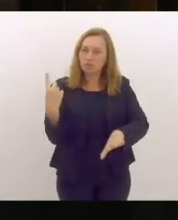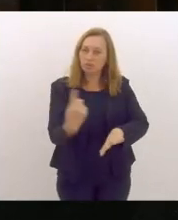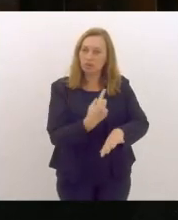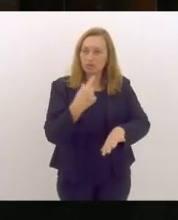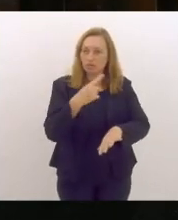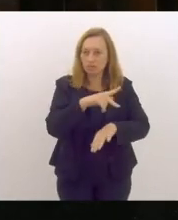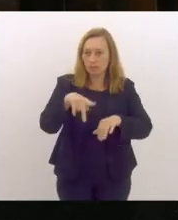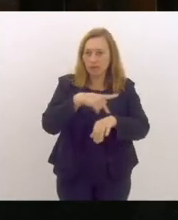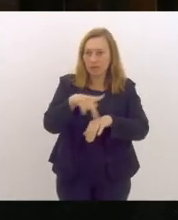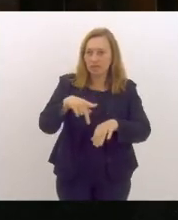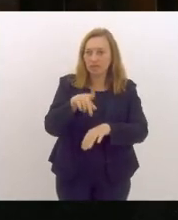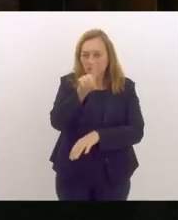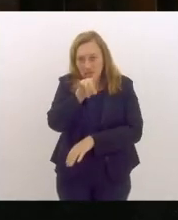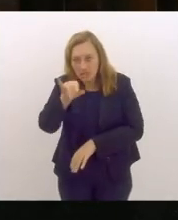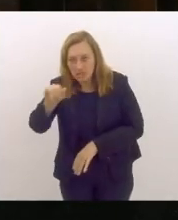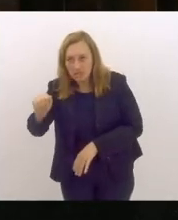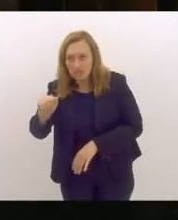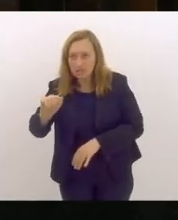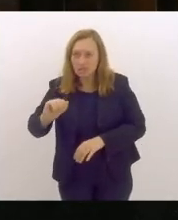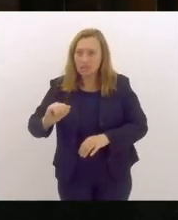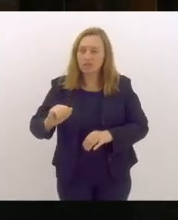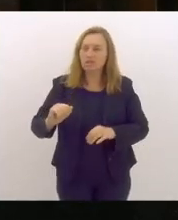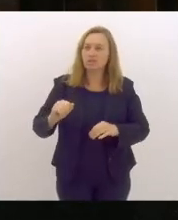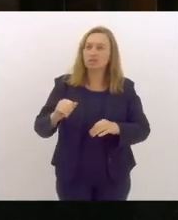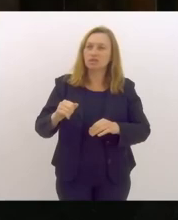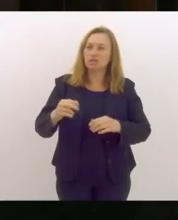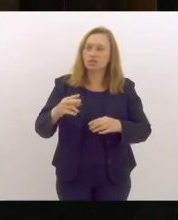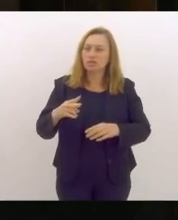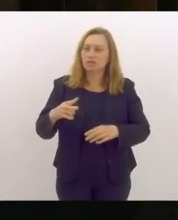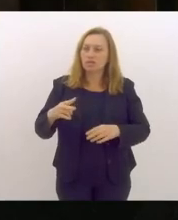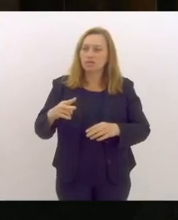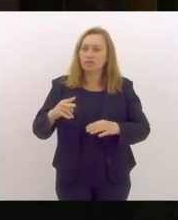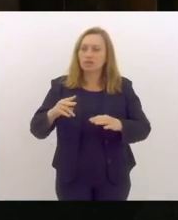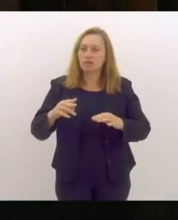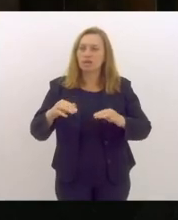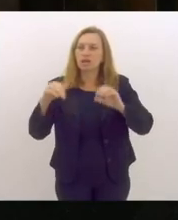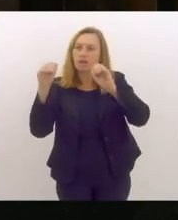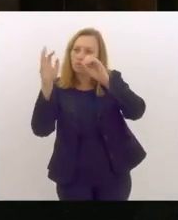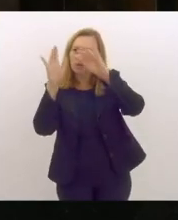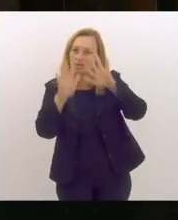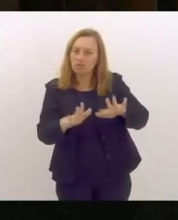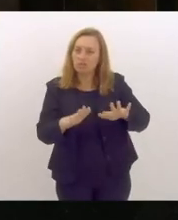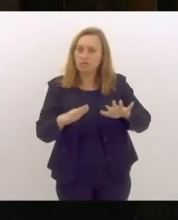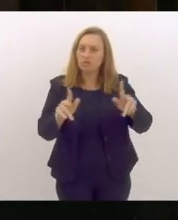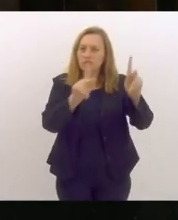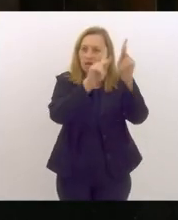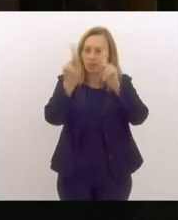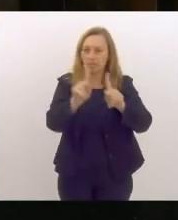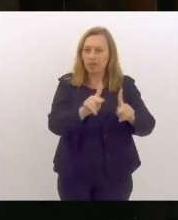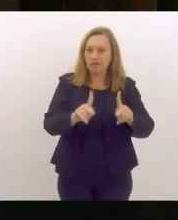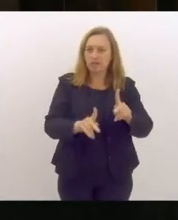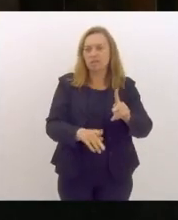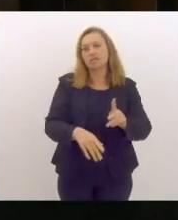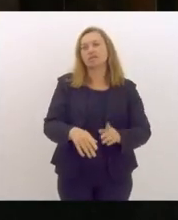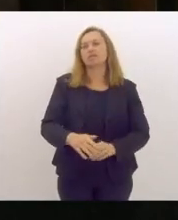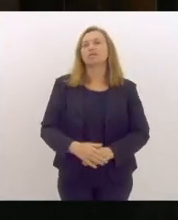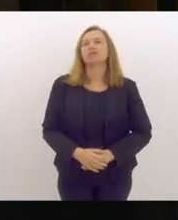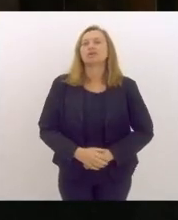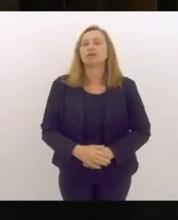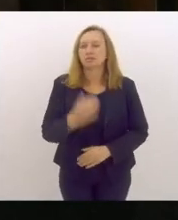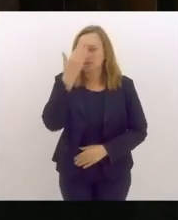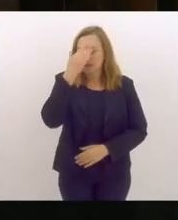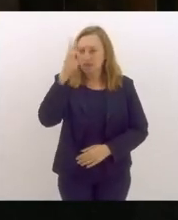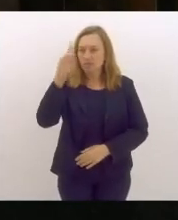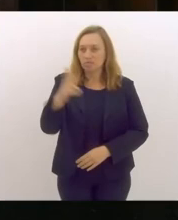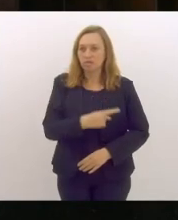que esses dias de glória nos céus da Nossa pátria a paz é muito